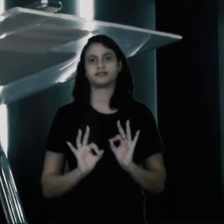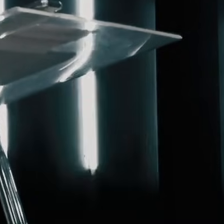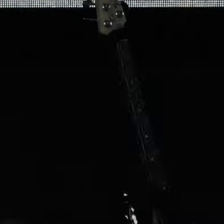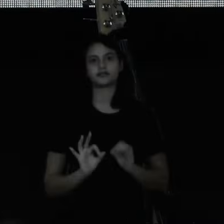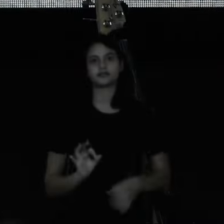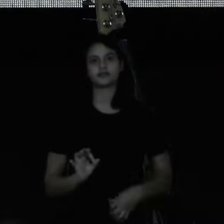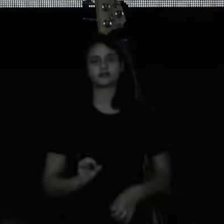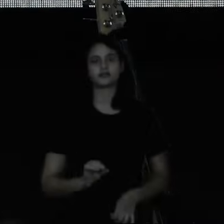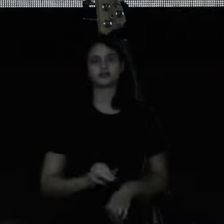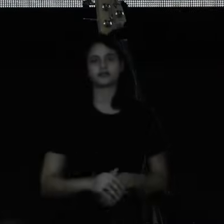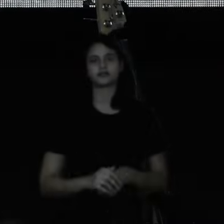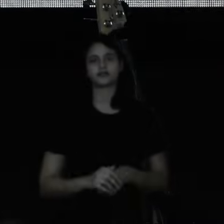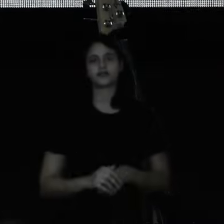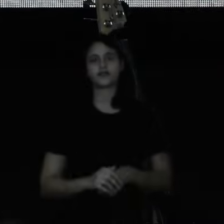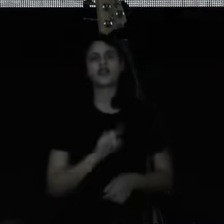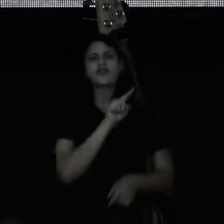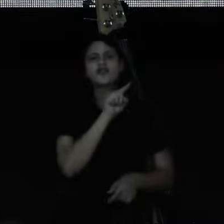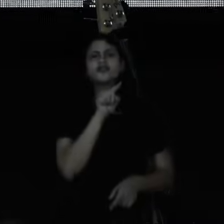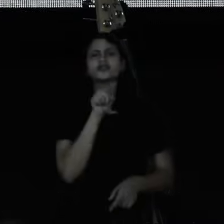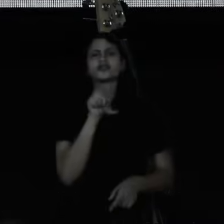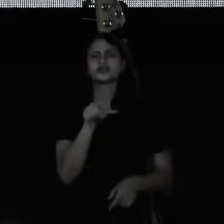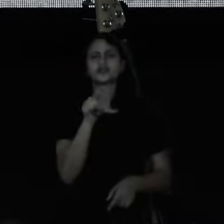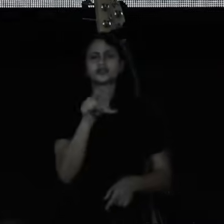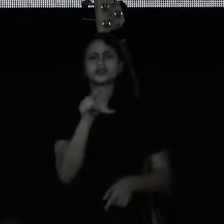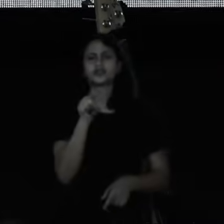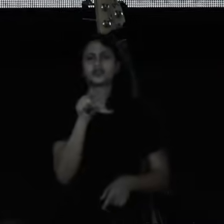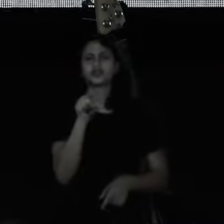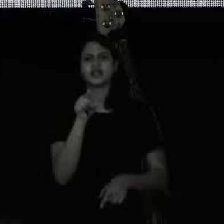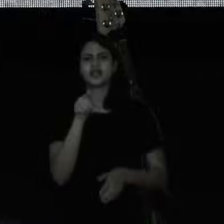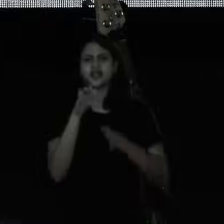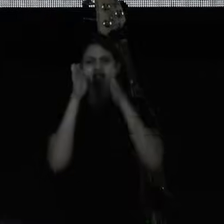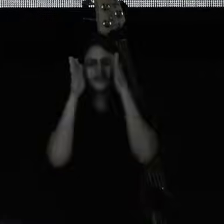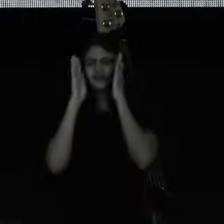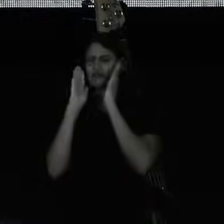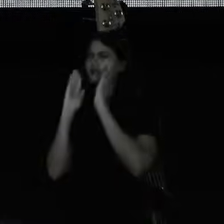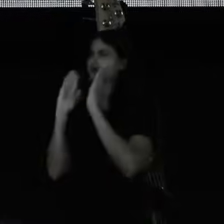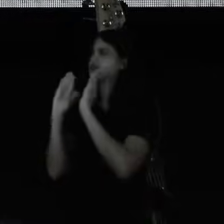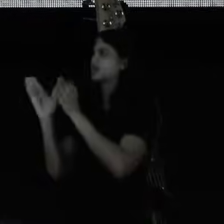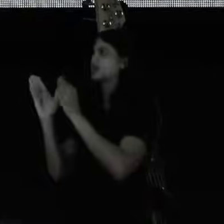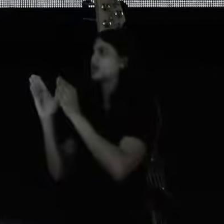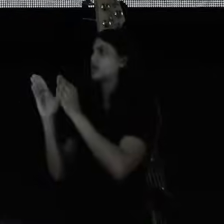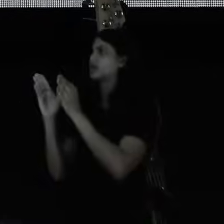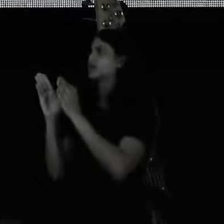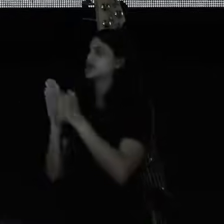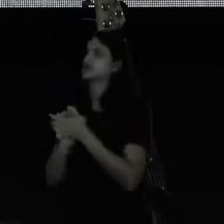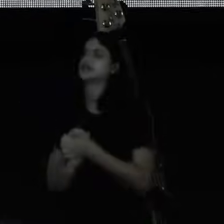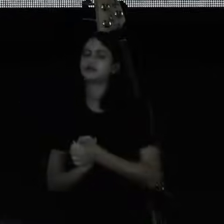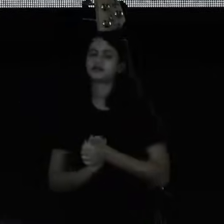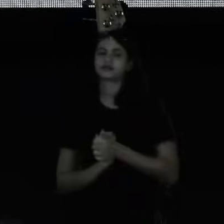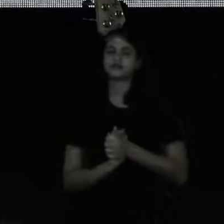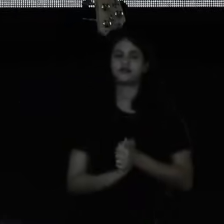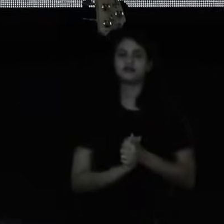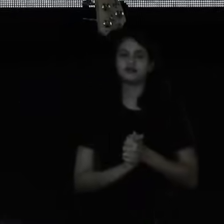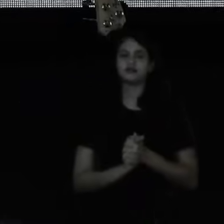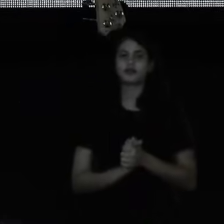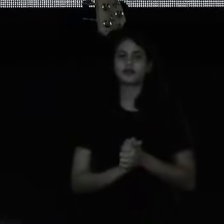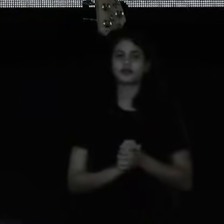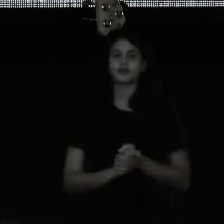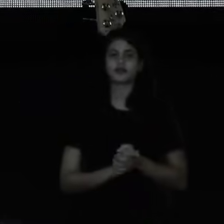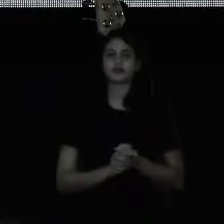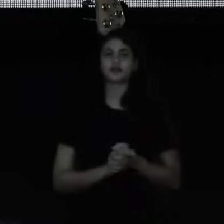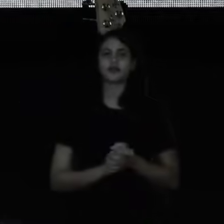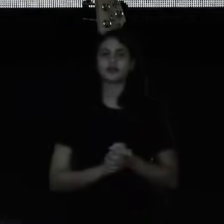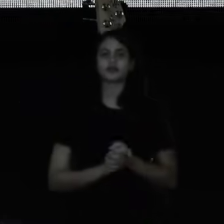Quando você parar de se importar com o que os outros vão pensar ao seu respeito, você começa a enxergar que não existem tantas pessoas